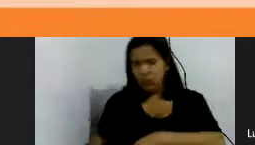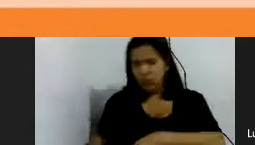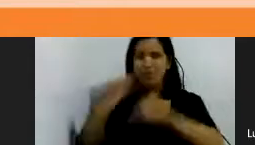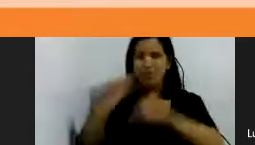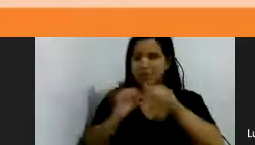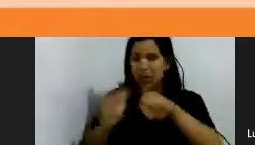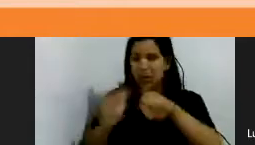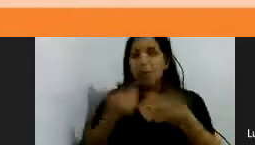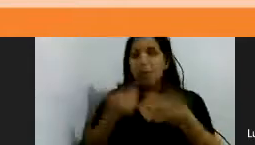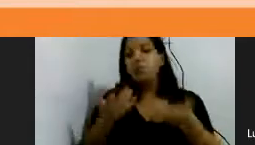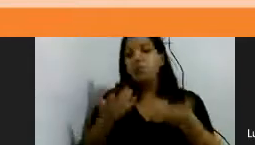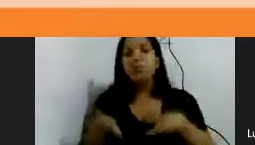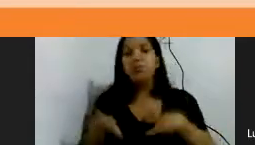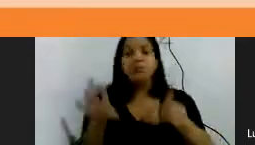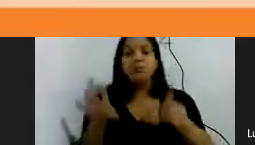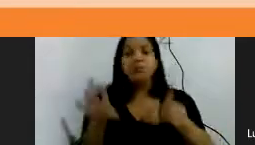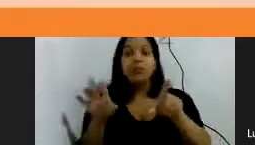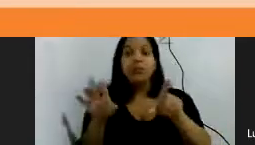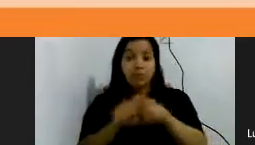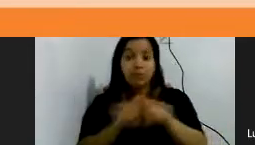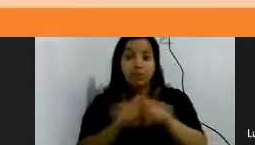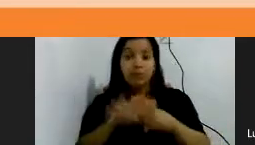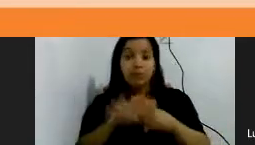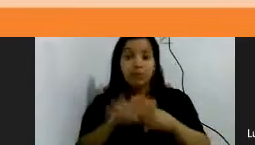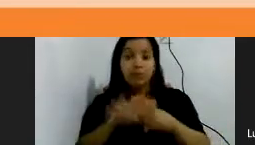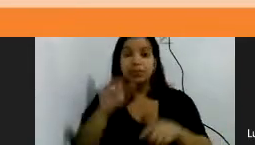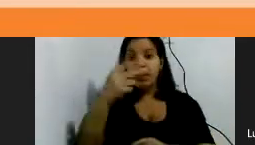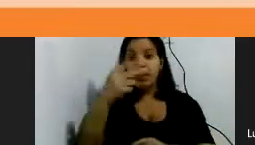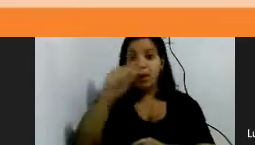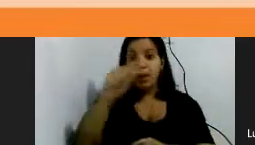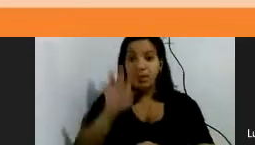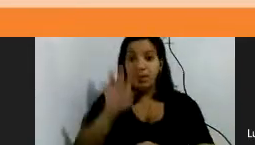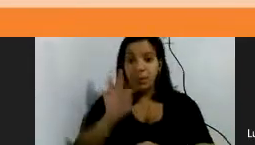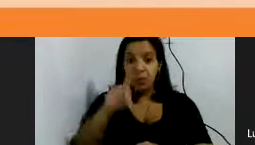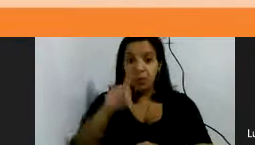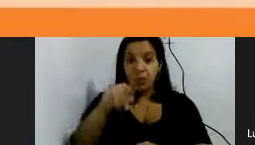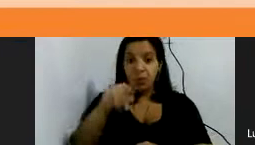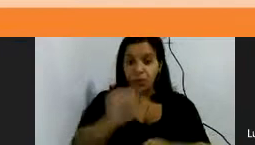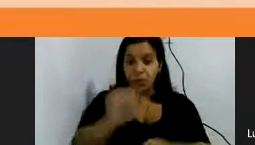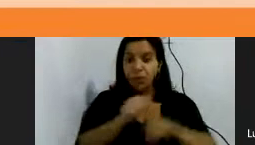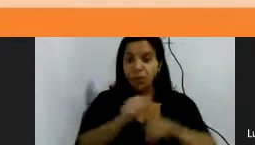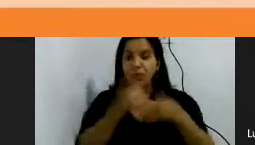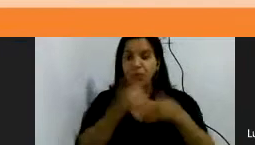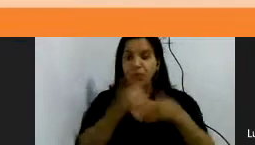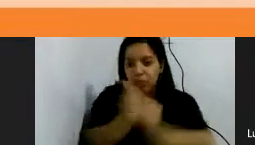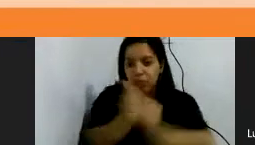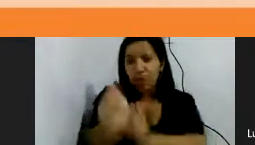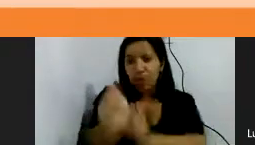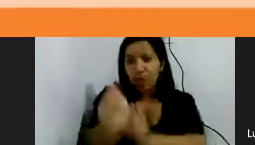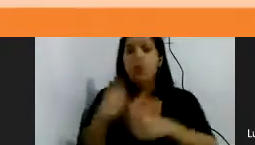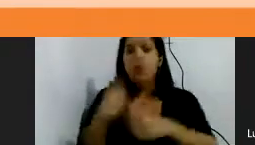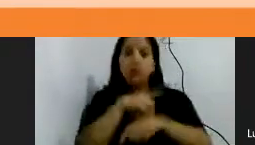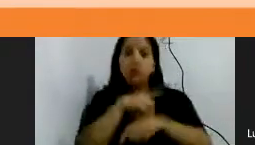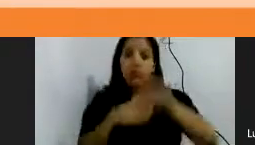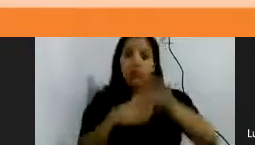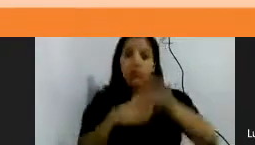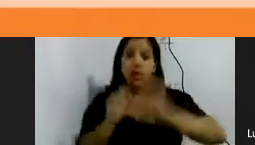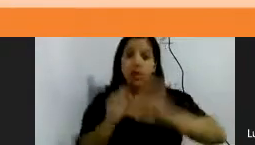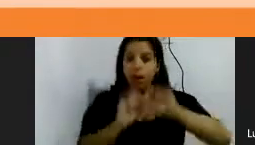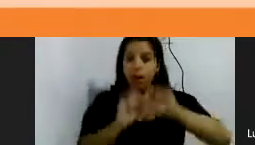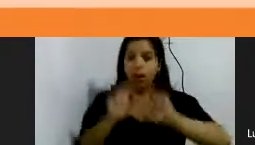bem como a capacidade da aptoglobina de carregar a hemoglobina, e a gente tem o aparecimento da hemoglobina